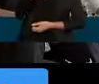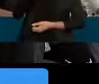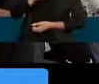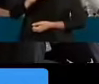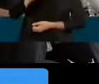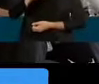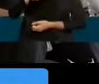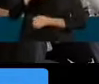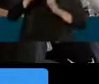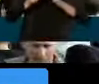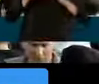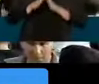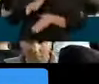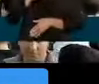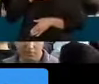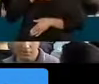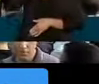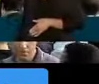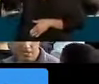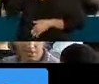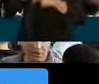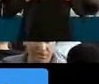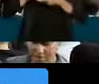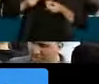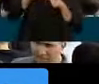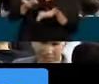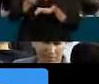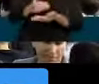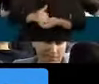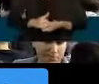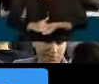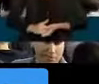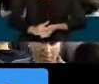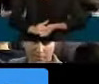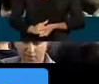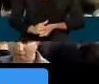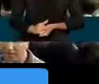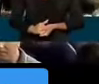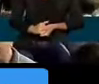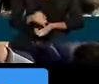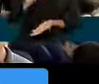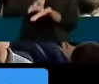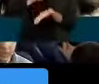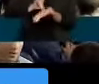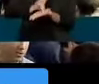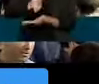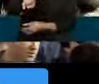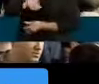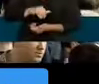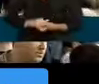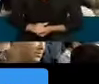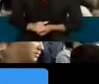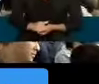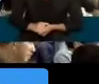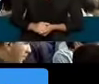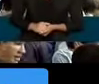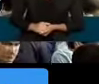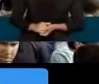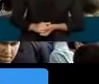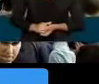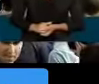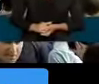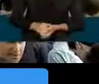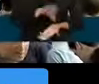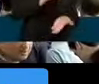casa, que o Benedito Lira trabalhou para trazer. É verdade ou não é, Colo?